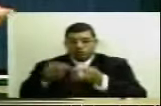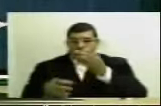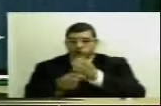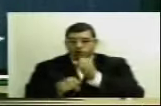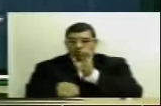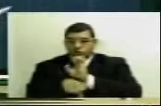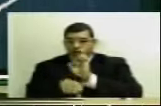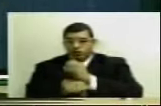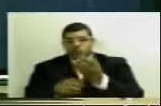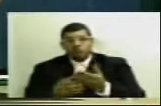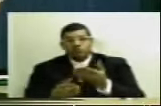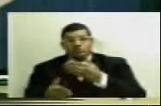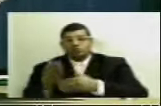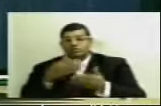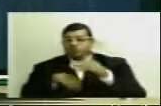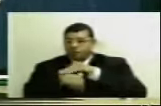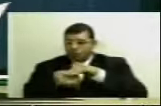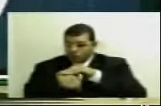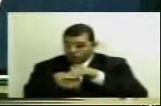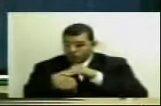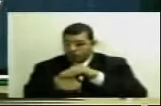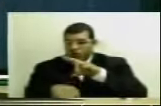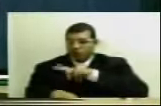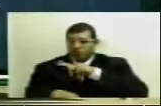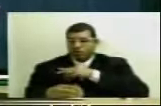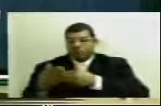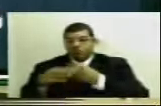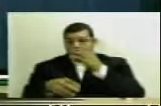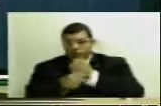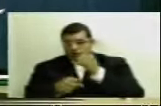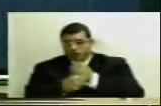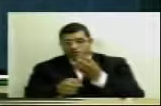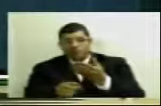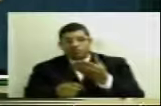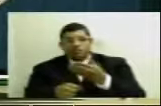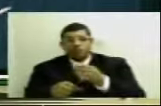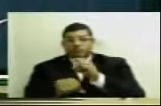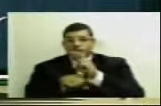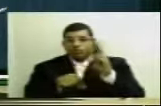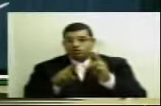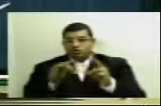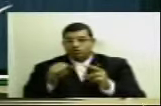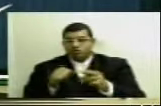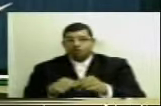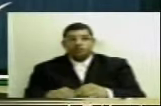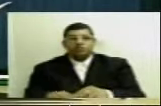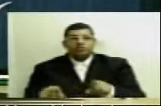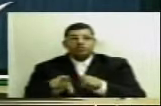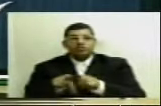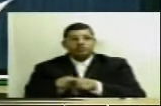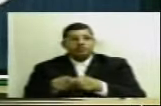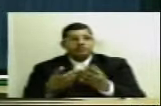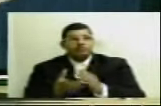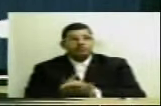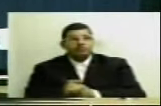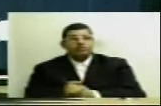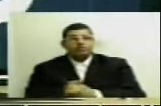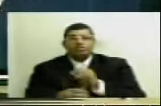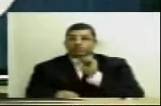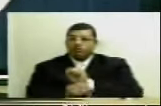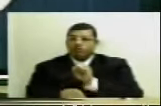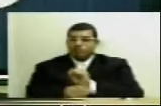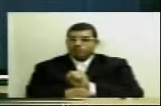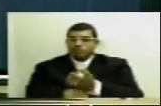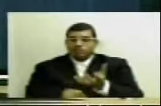do Estado, conversei com o presidente do Tribunal de Contas, Dr. Érico Desterro, e